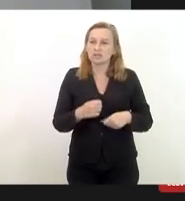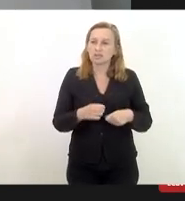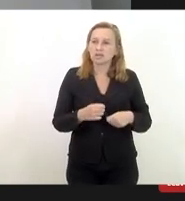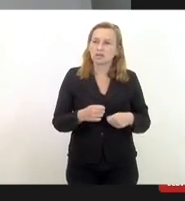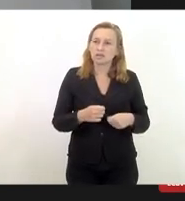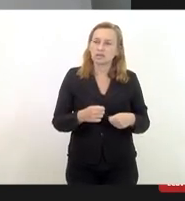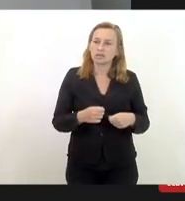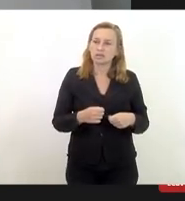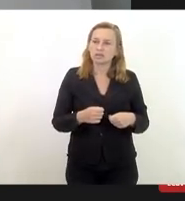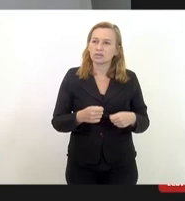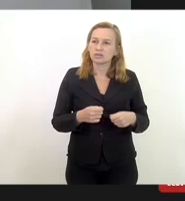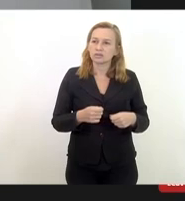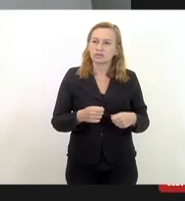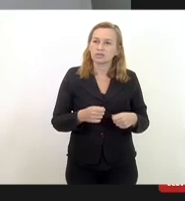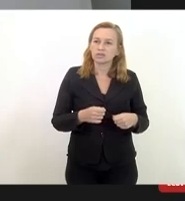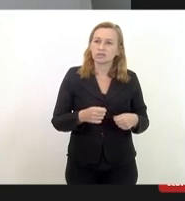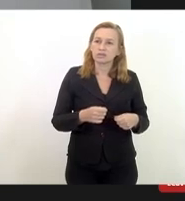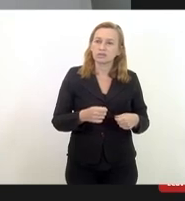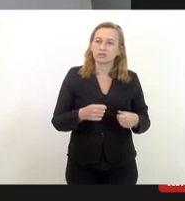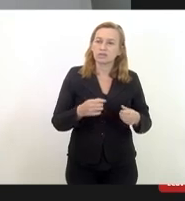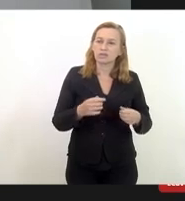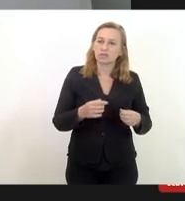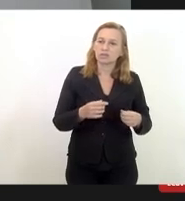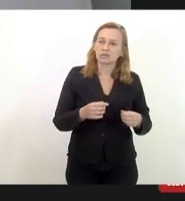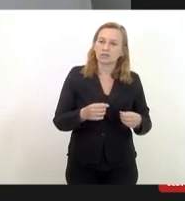as equipes de saúde da família.